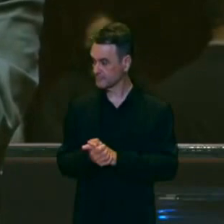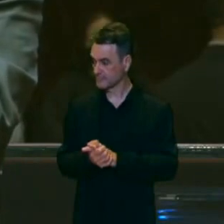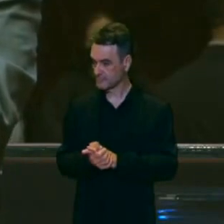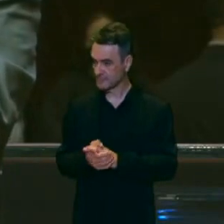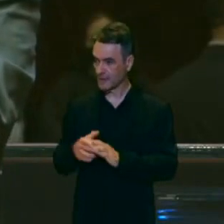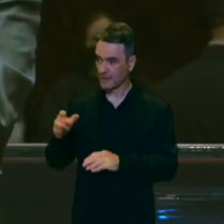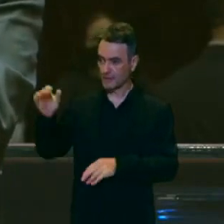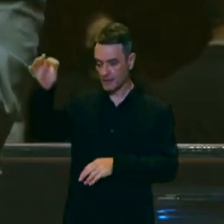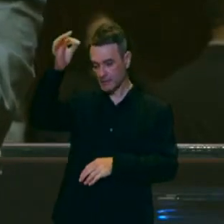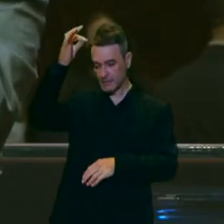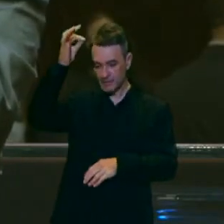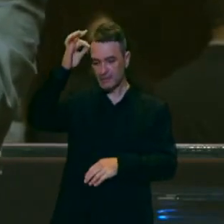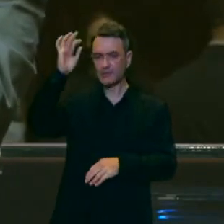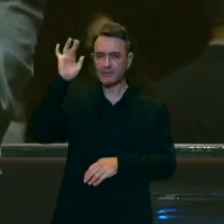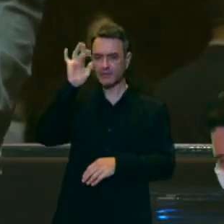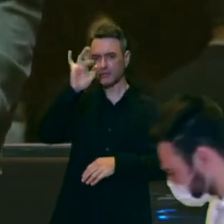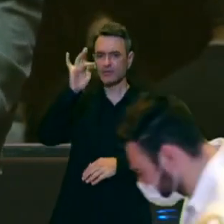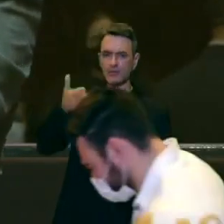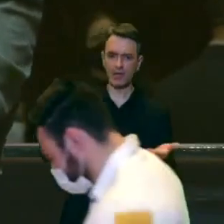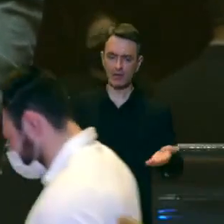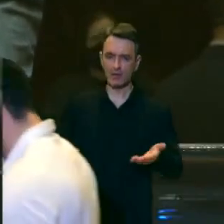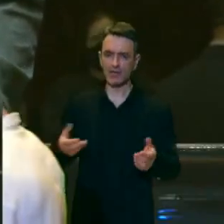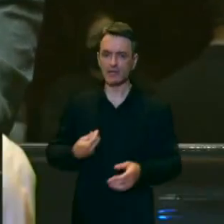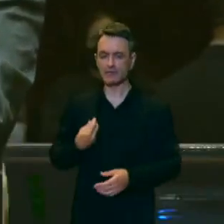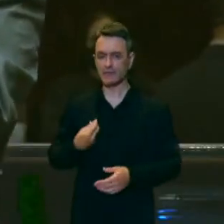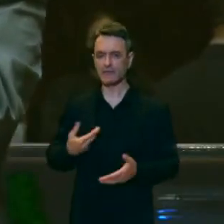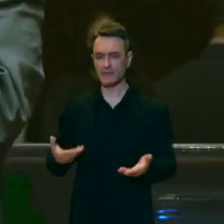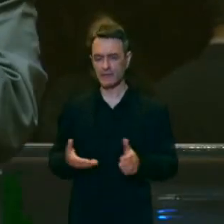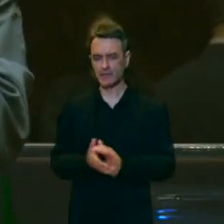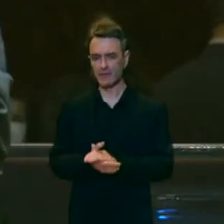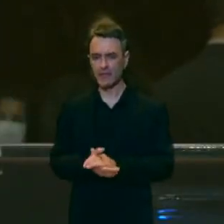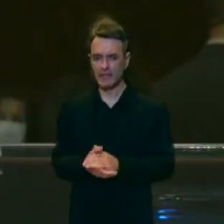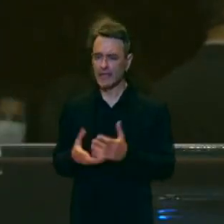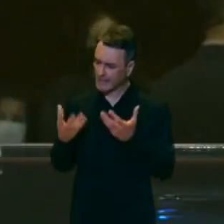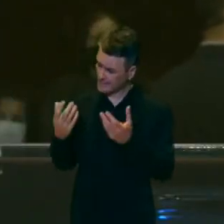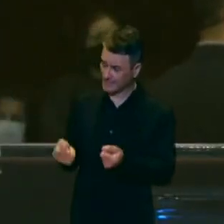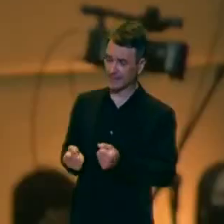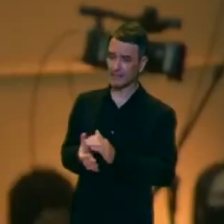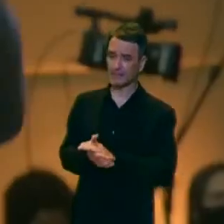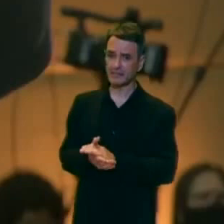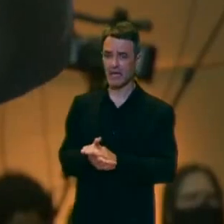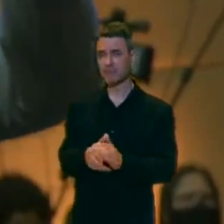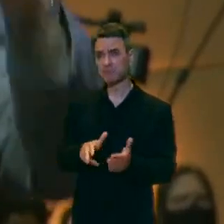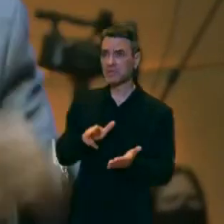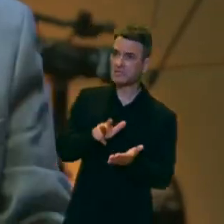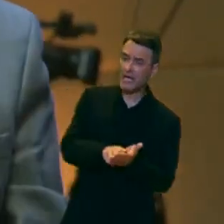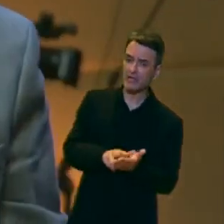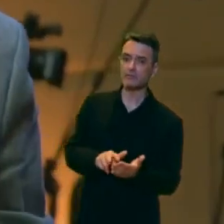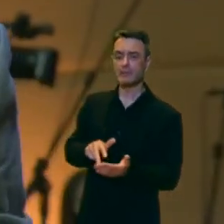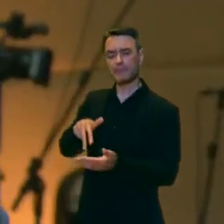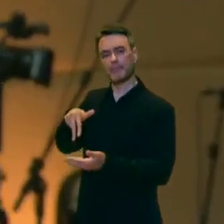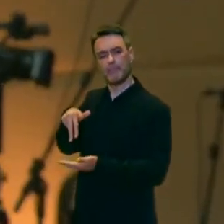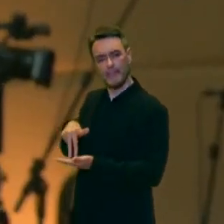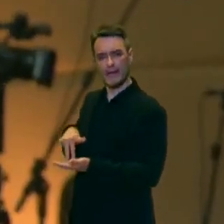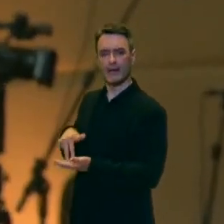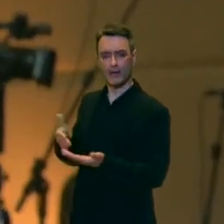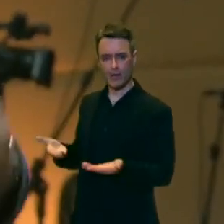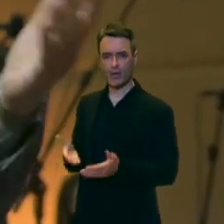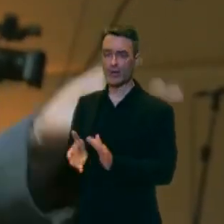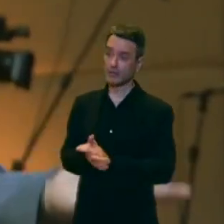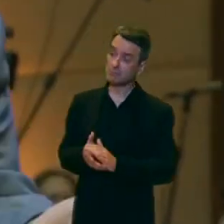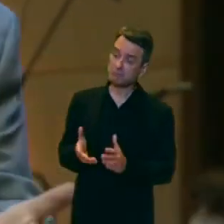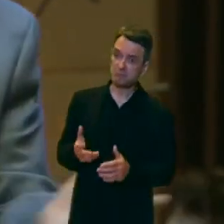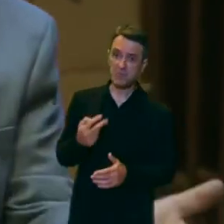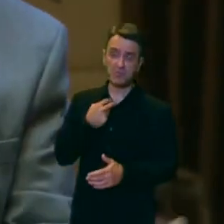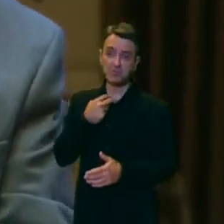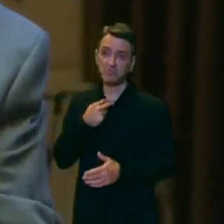sua vida, toma um gesto de entrega. Se você está deitado, se coloque em pé. Se você não